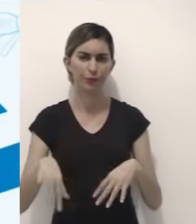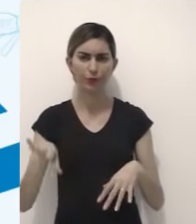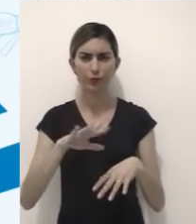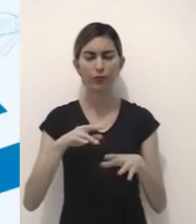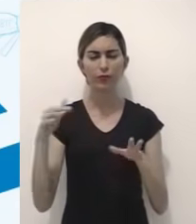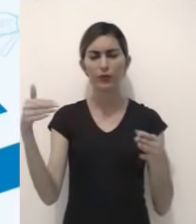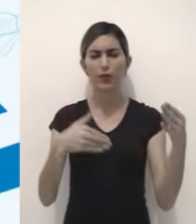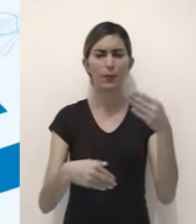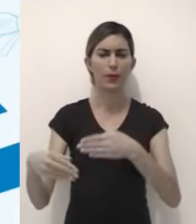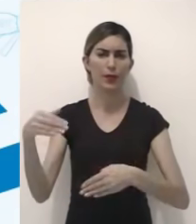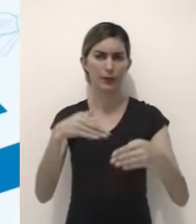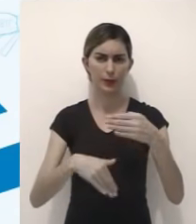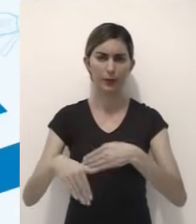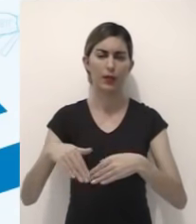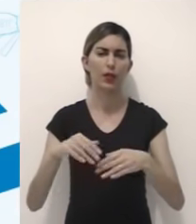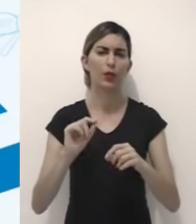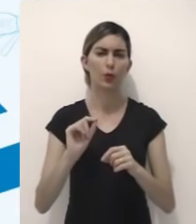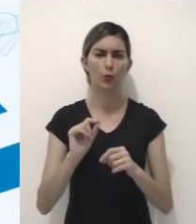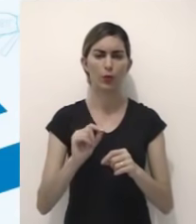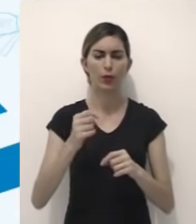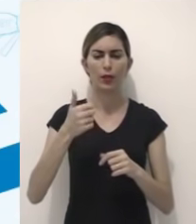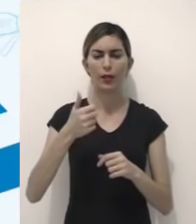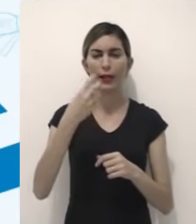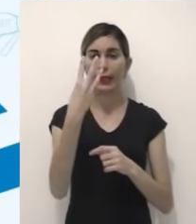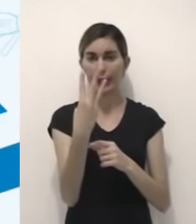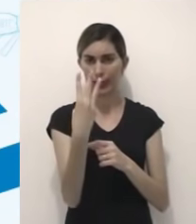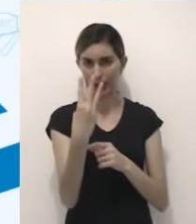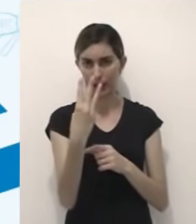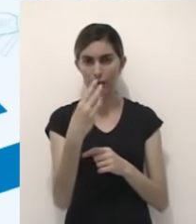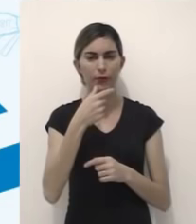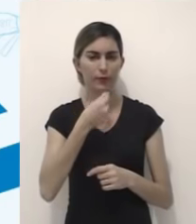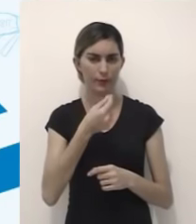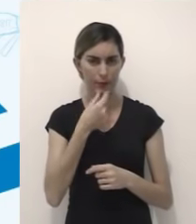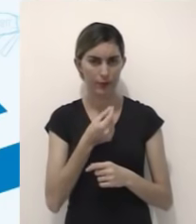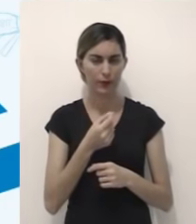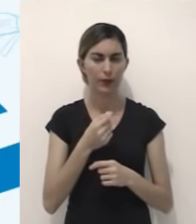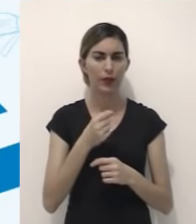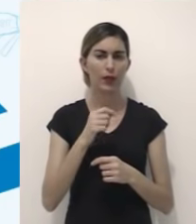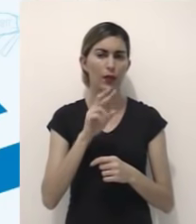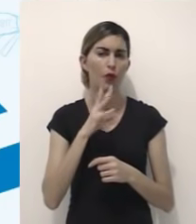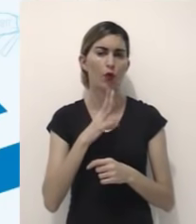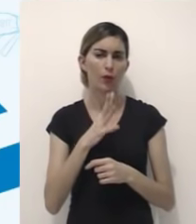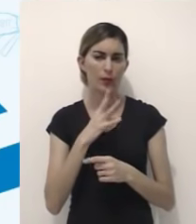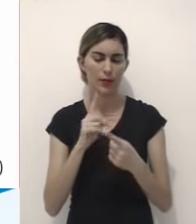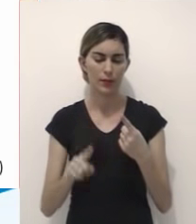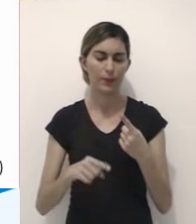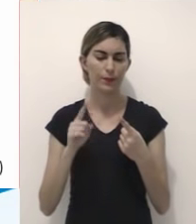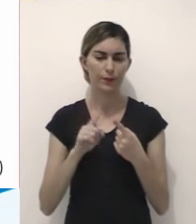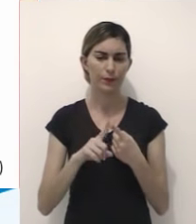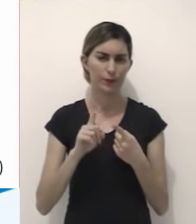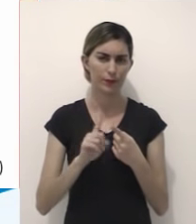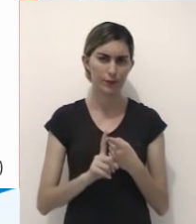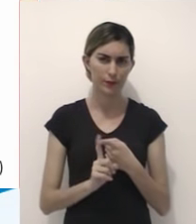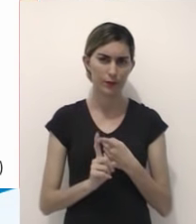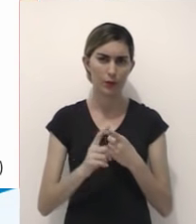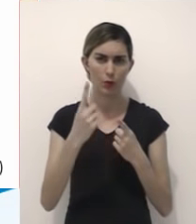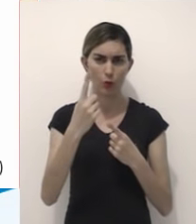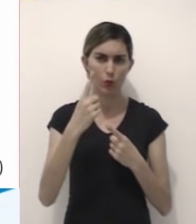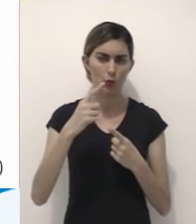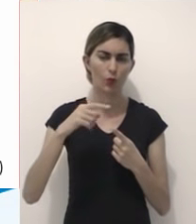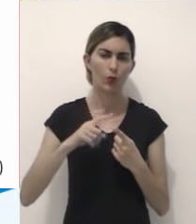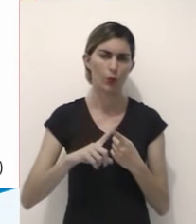Ao total, participaram dessa missão 3 astronautas. Vamos conhecê-los. Temos